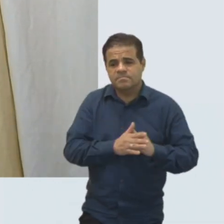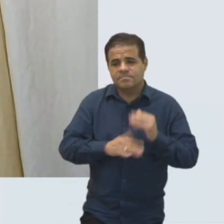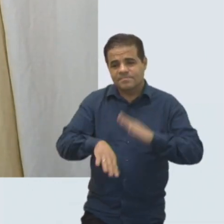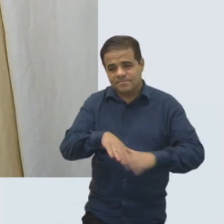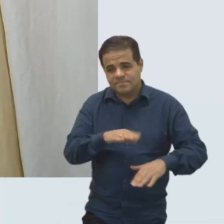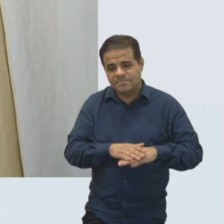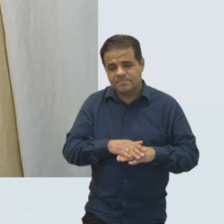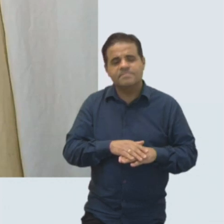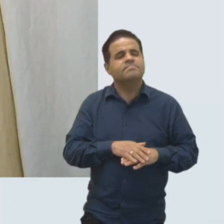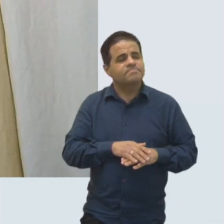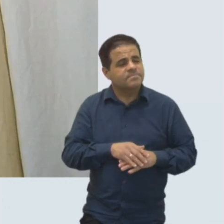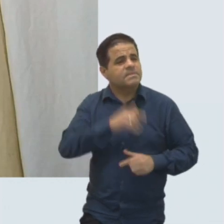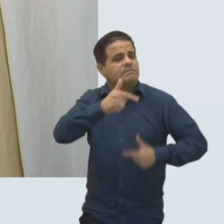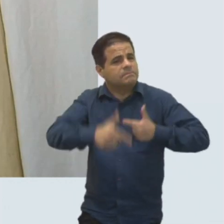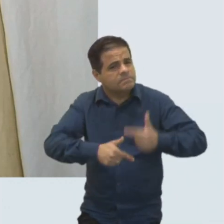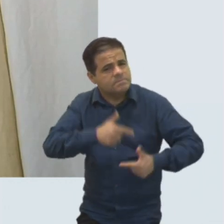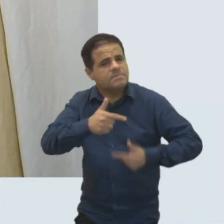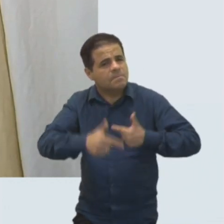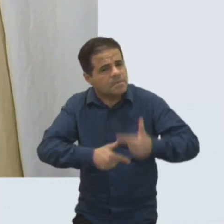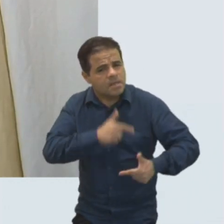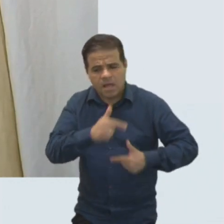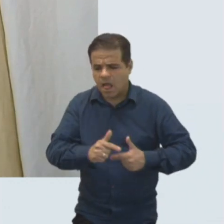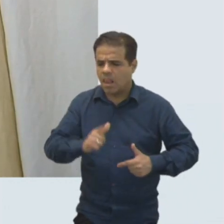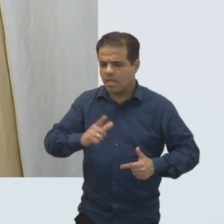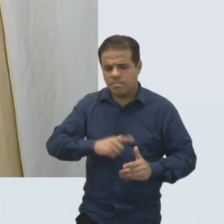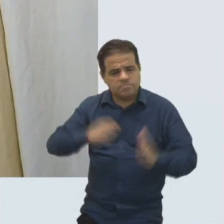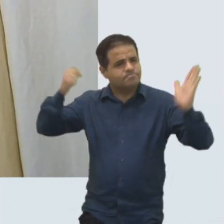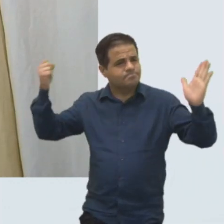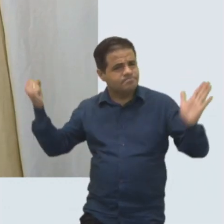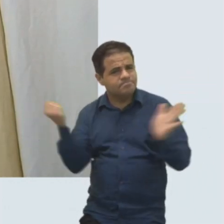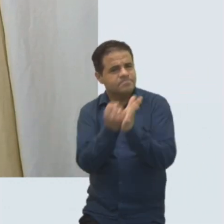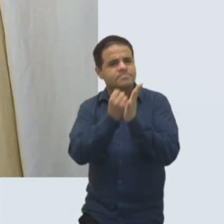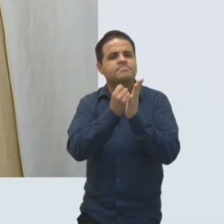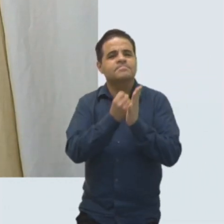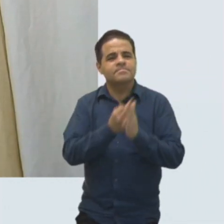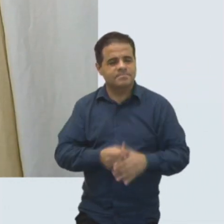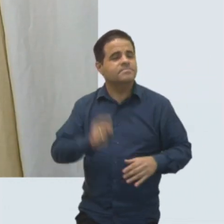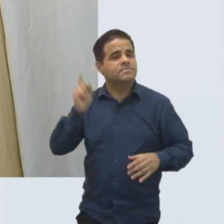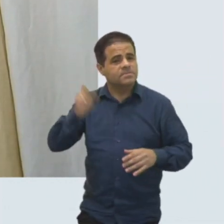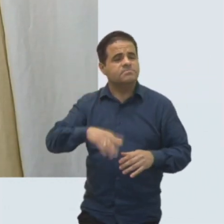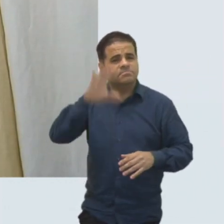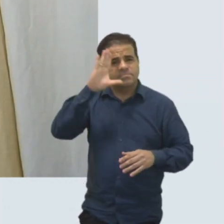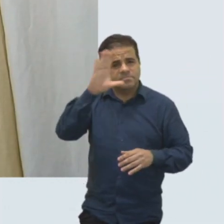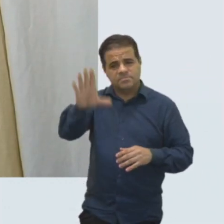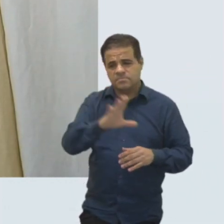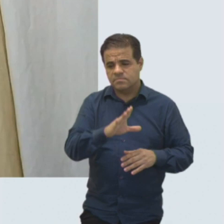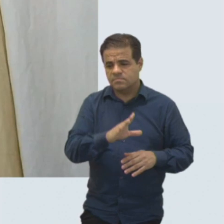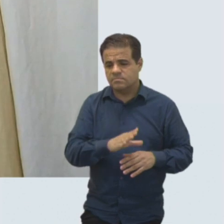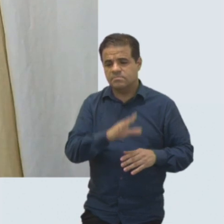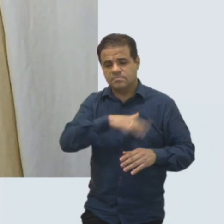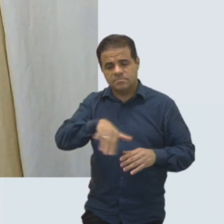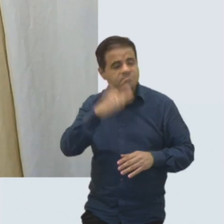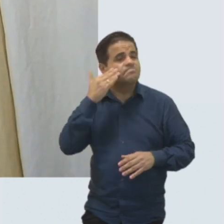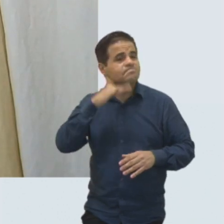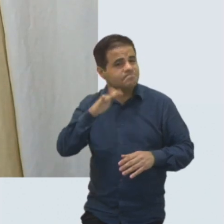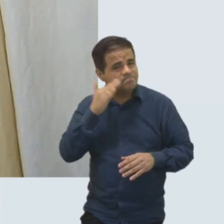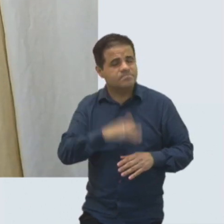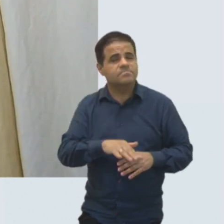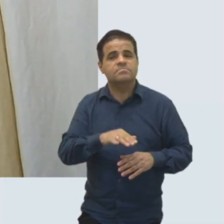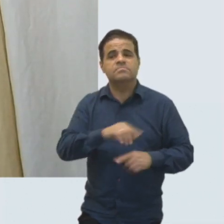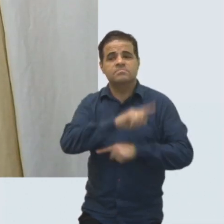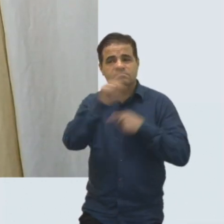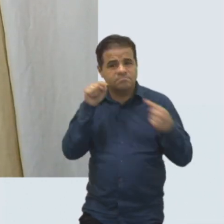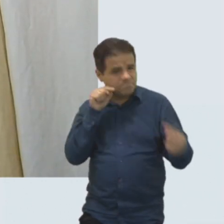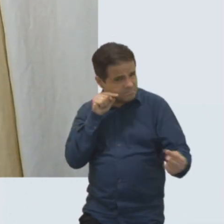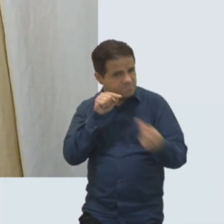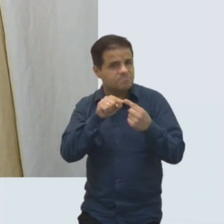é trabalhada sincronamente. Ela tem uma marca que ela é trabalhada não a partir somente da competição, mas muito em função